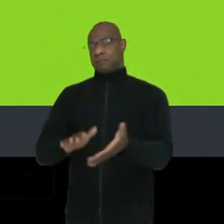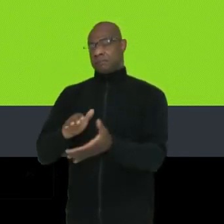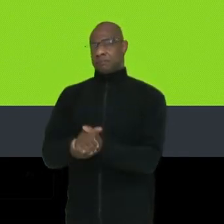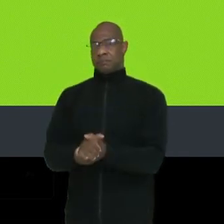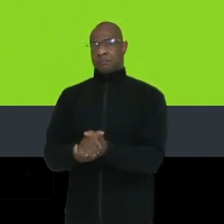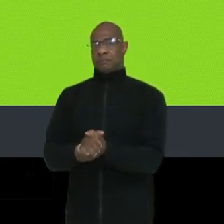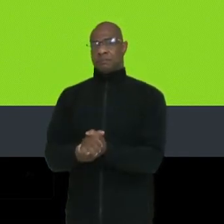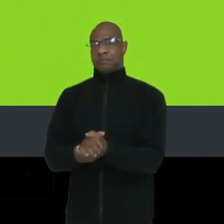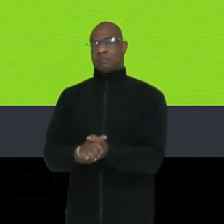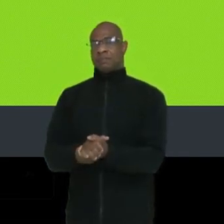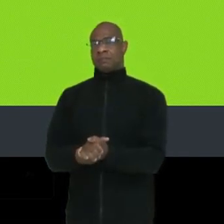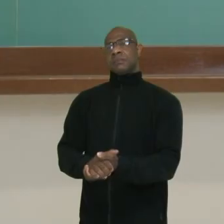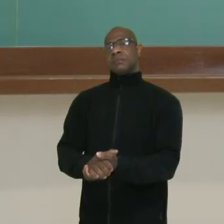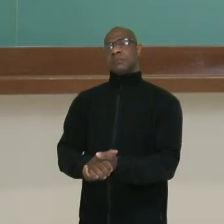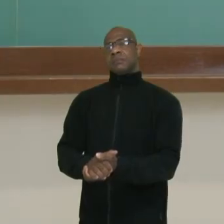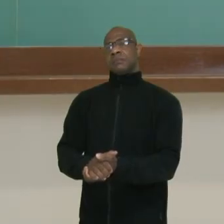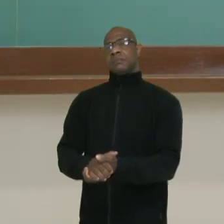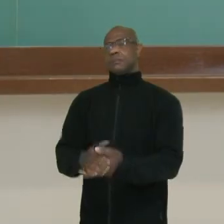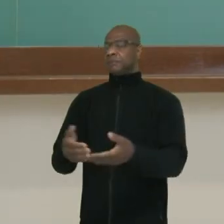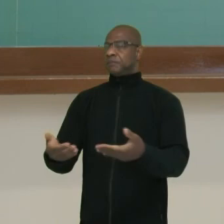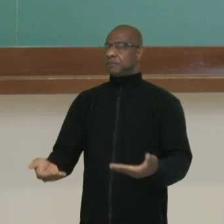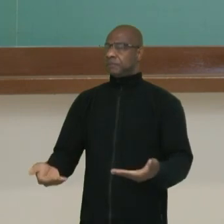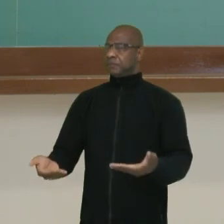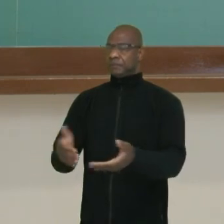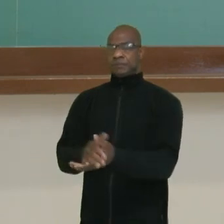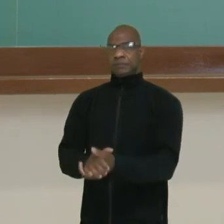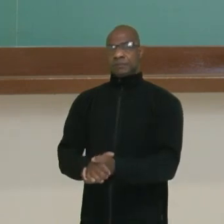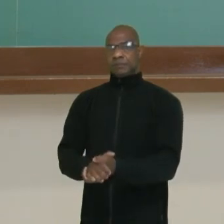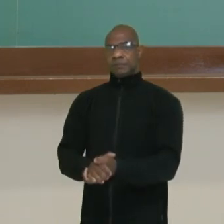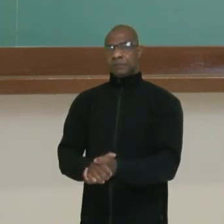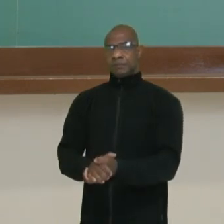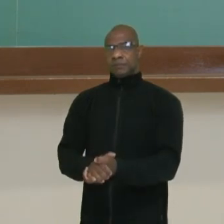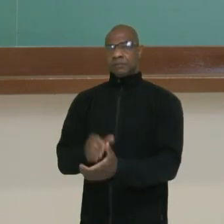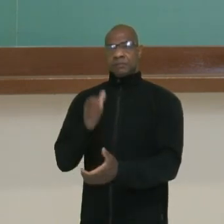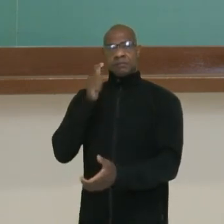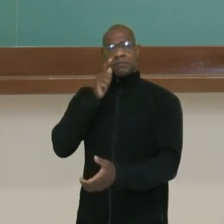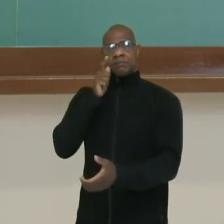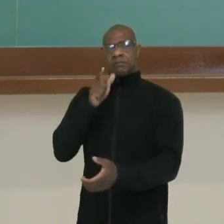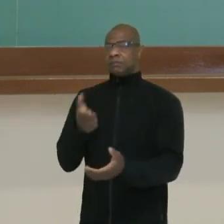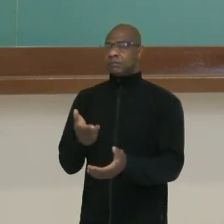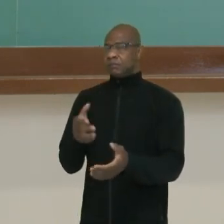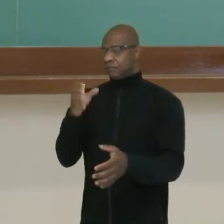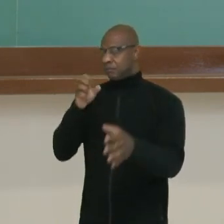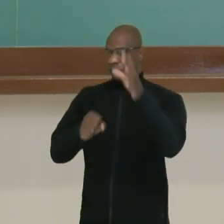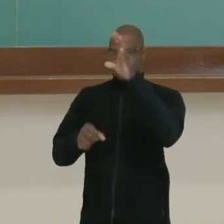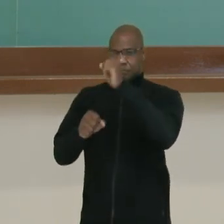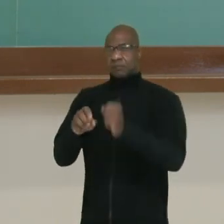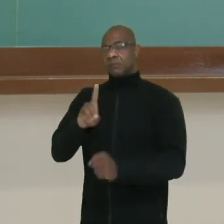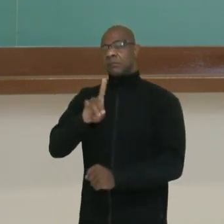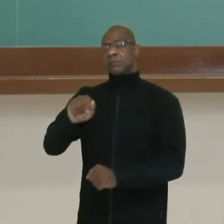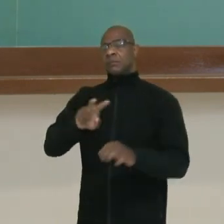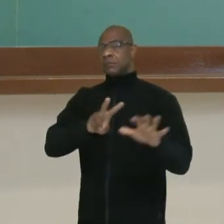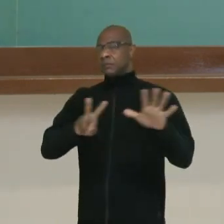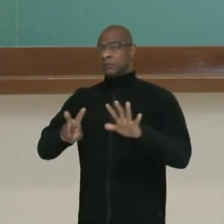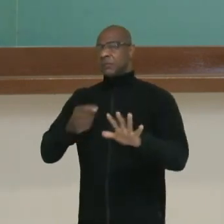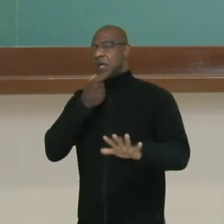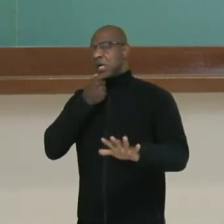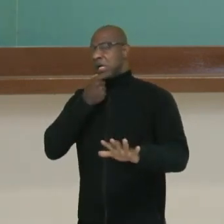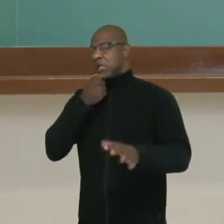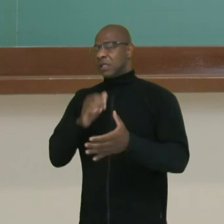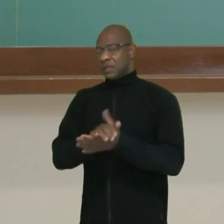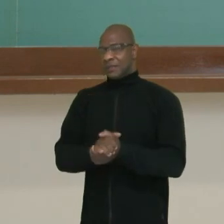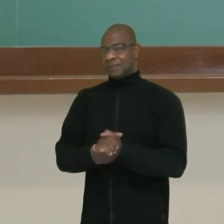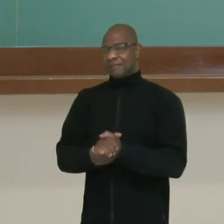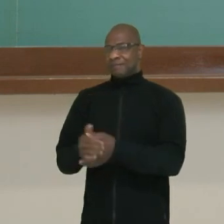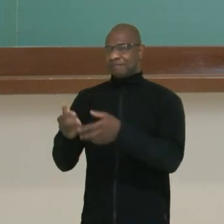Muito bem, alunos. E aí, alunos? Vocês conseguiram aprender os dias da semana em inglês? Do you know the days